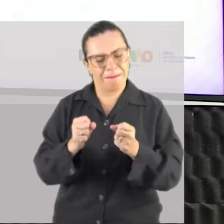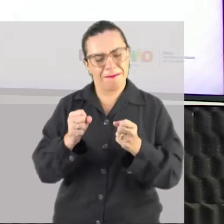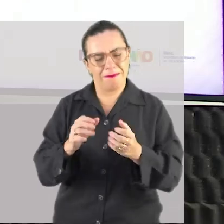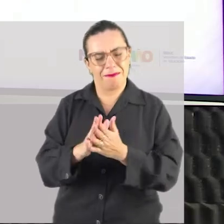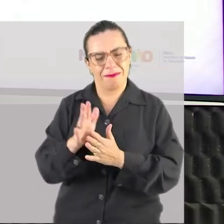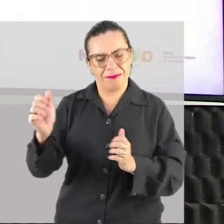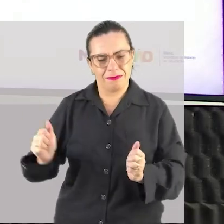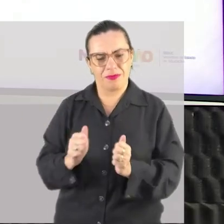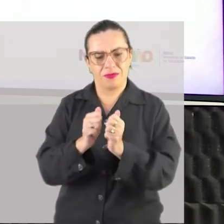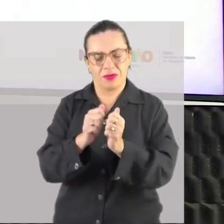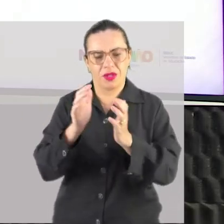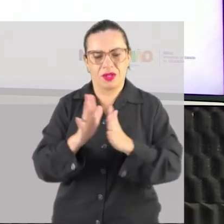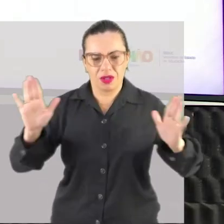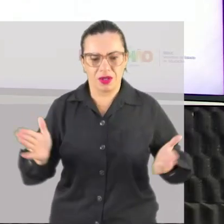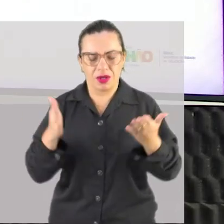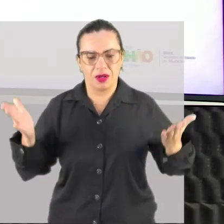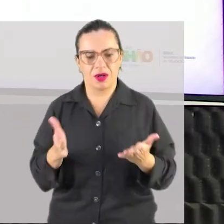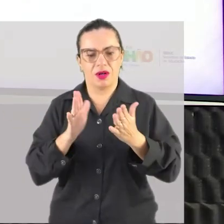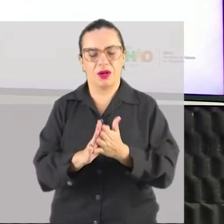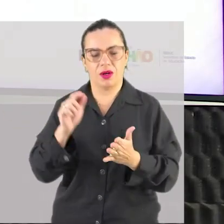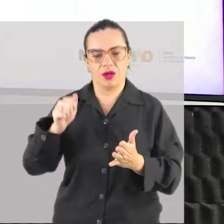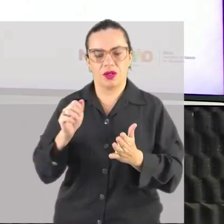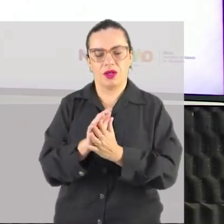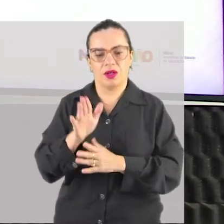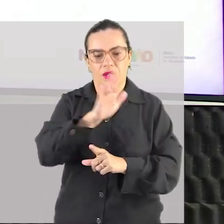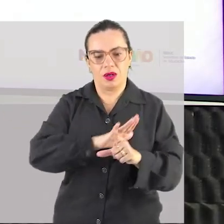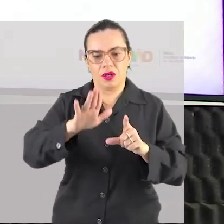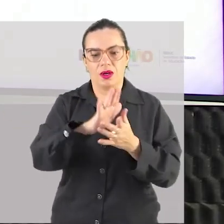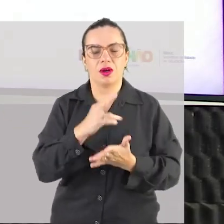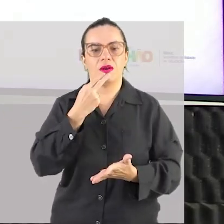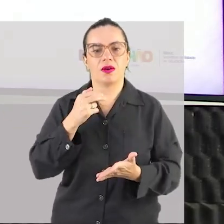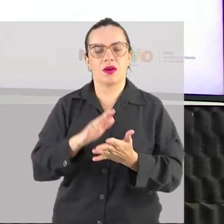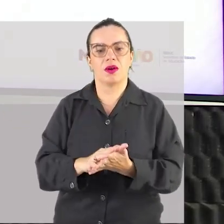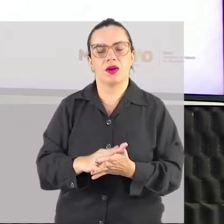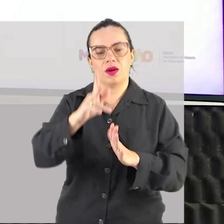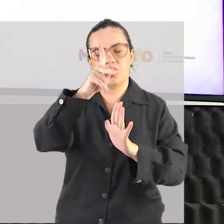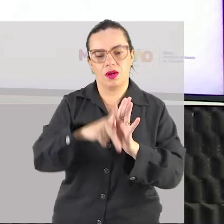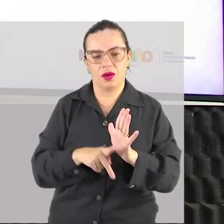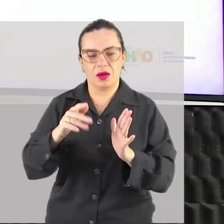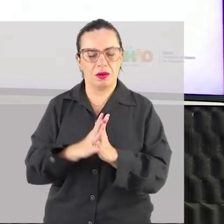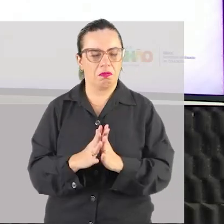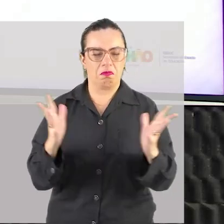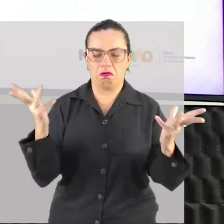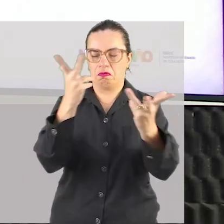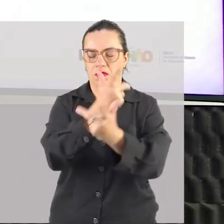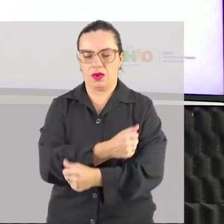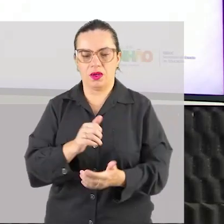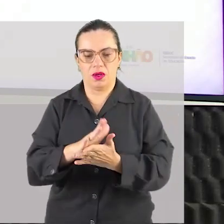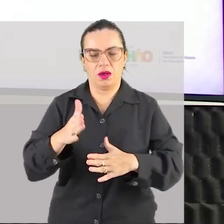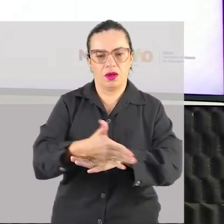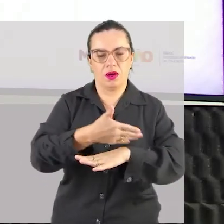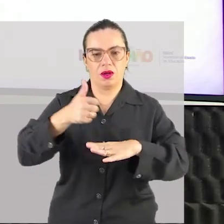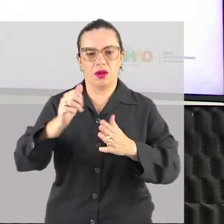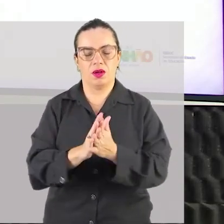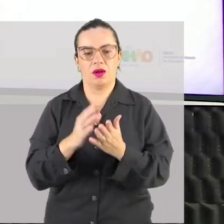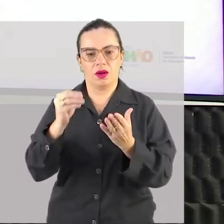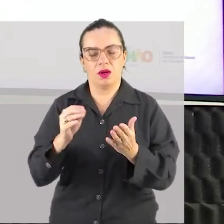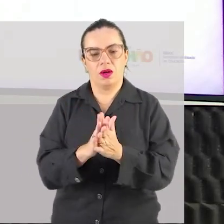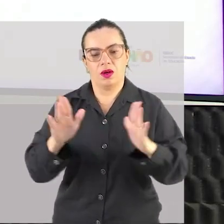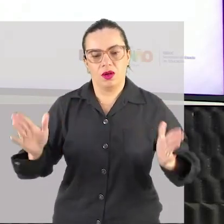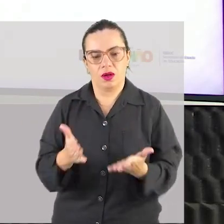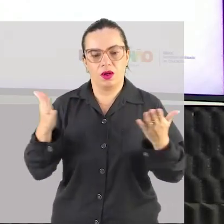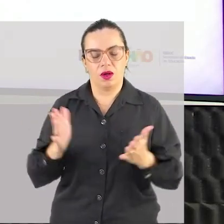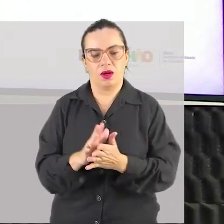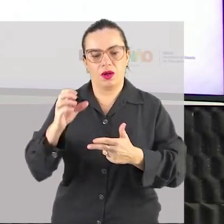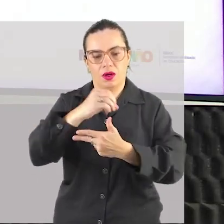engajamento também para nossa página a gente tem aqui um projeto fascinante que tenta trazer para vocês exatamente o melhor que há da preparação na